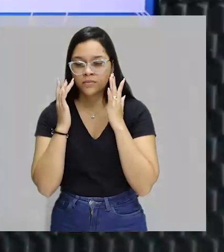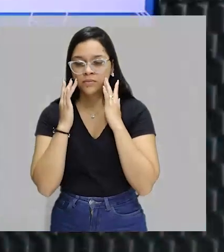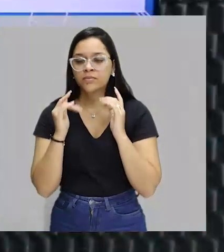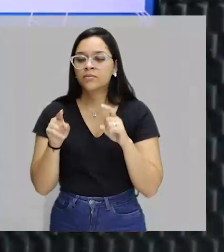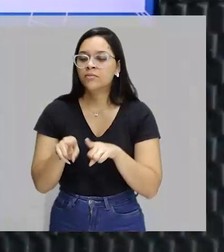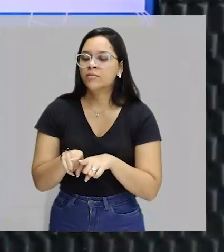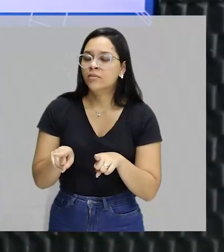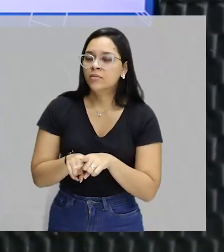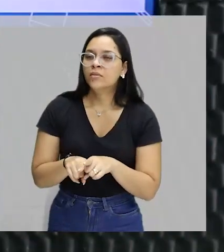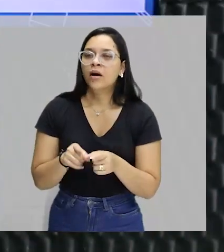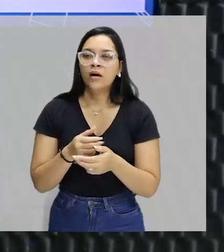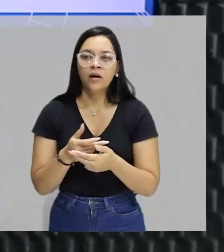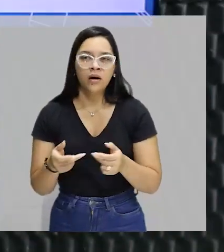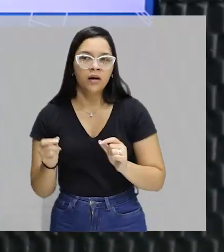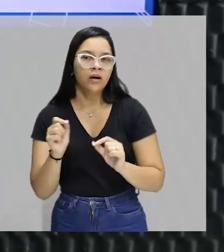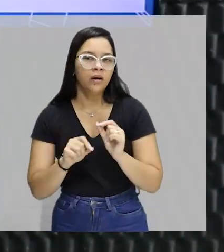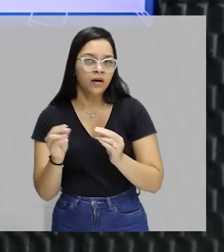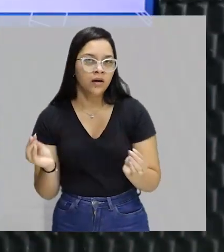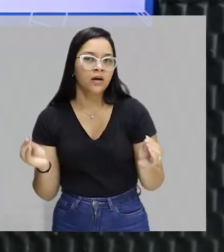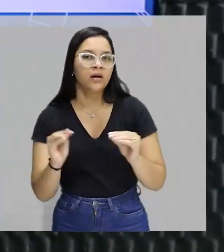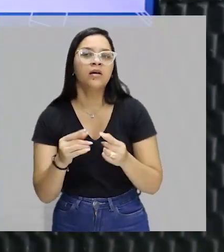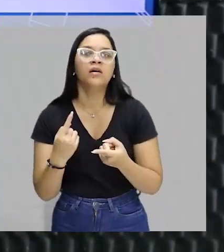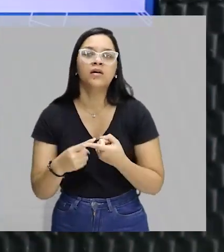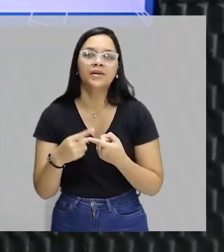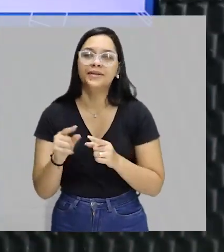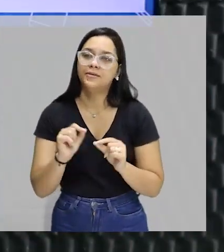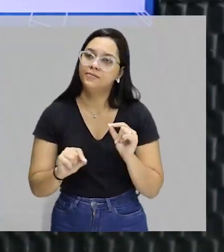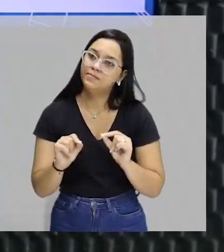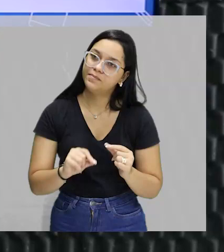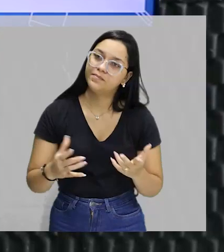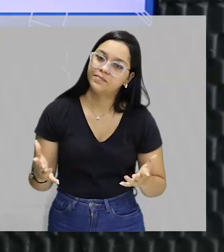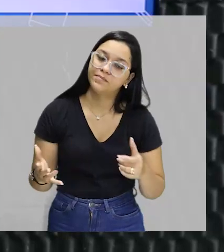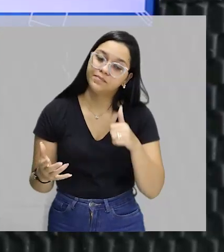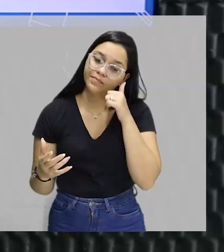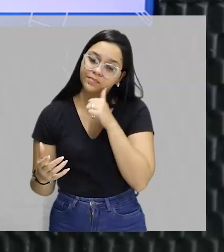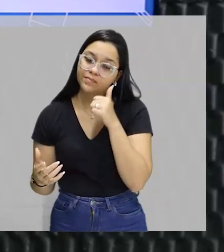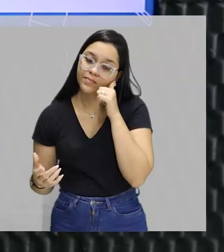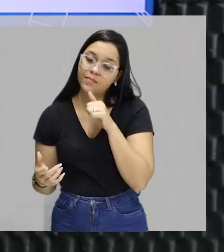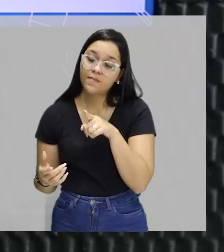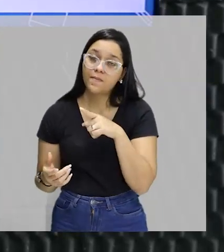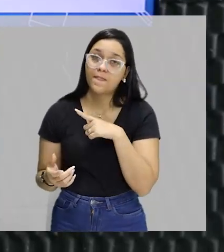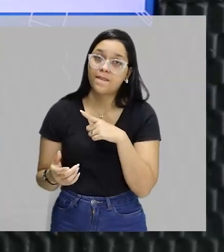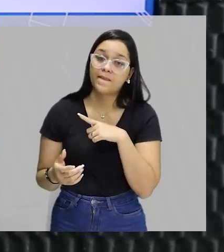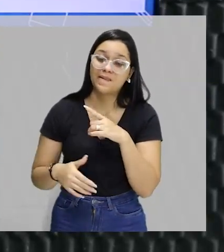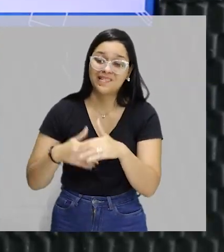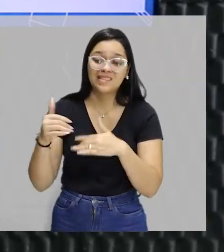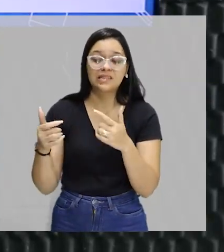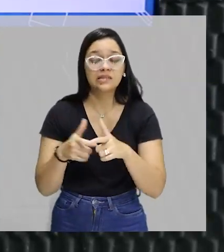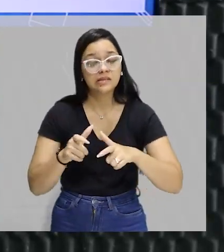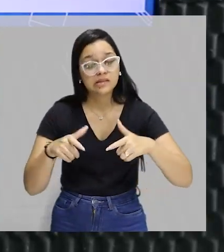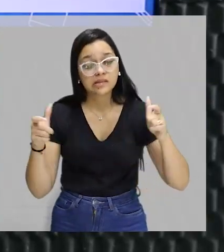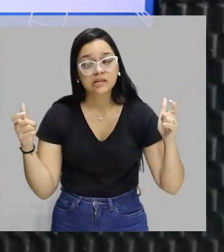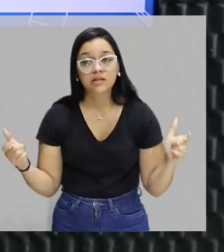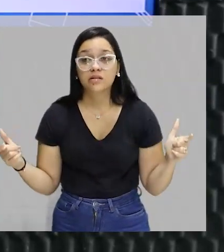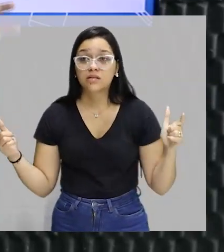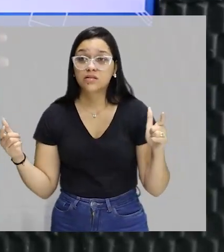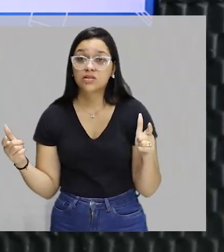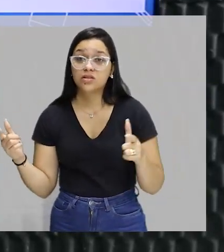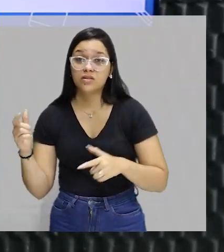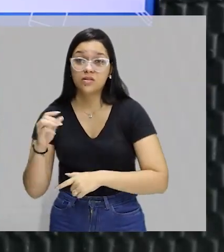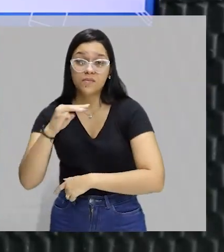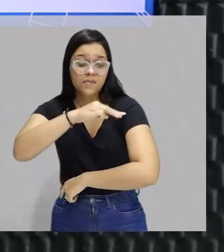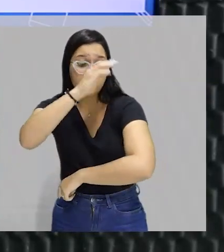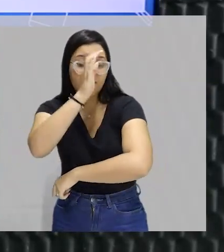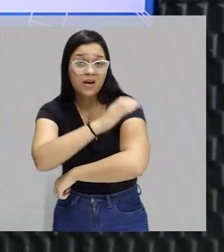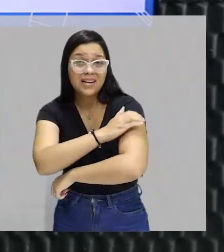na maioria das vezes são colocadas no segundo plano por serem, literalmente, mulheres. Aí você tem um processo bem grande de machismo,